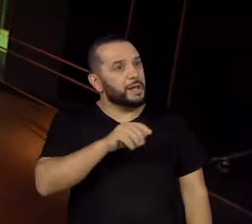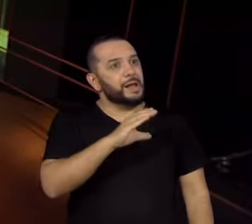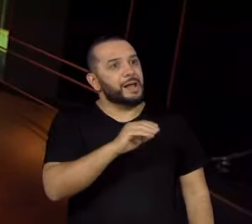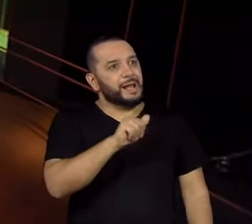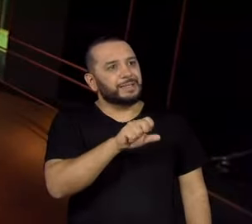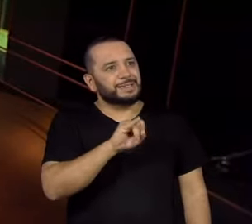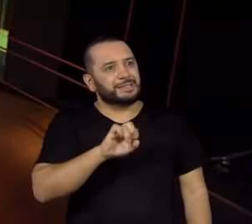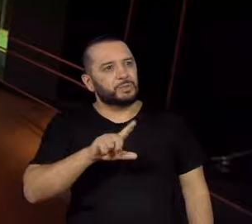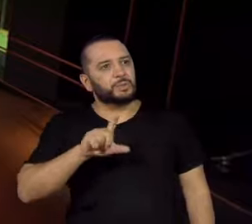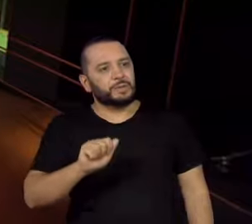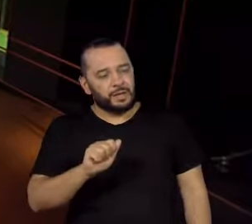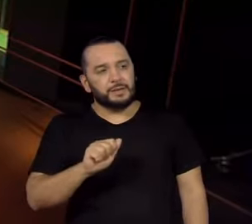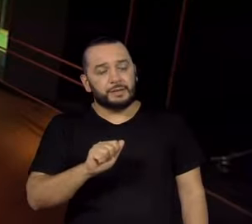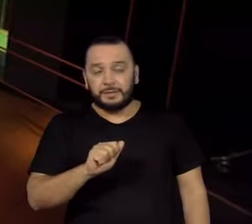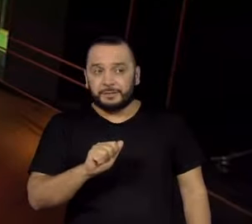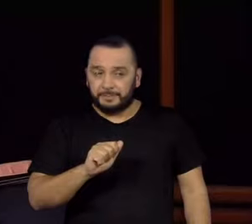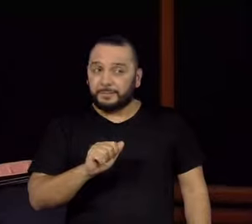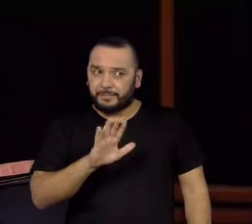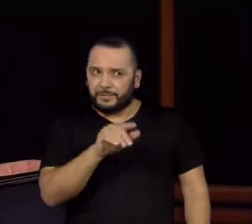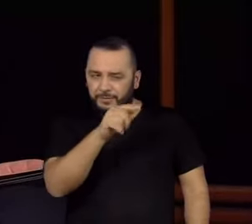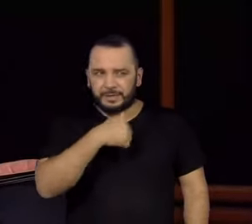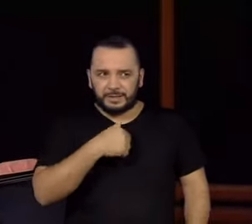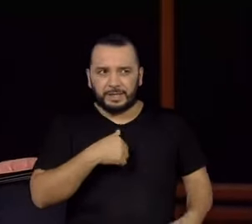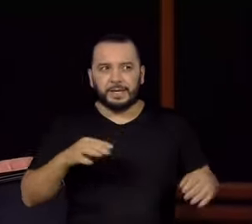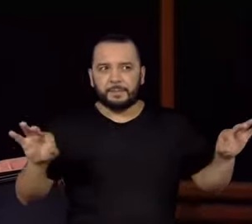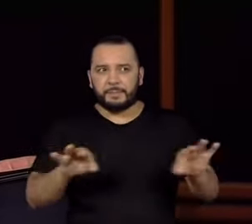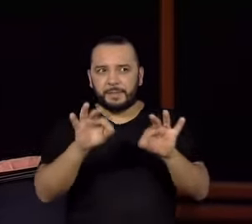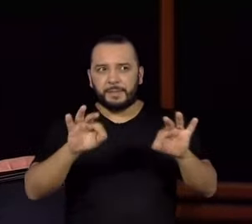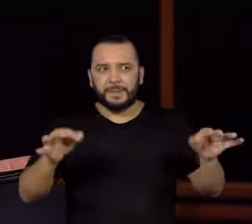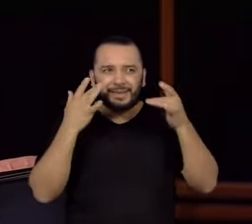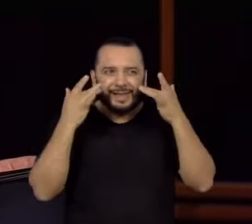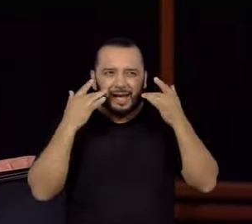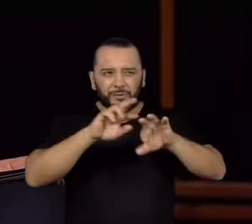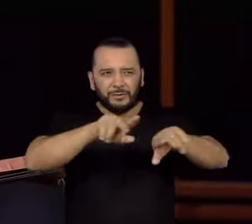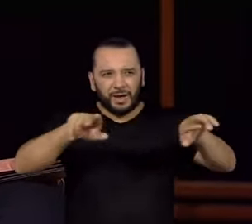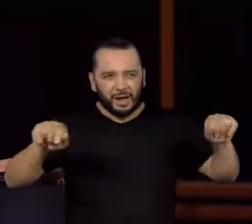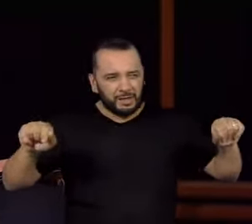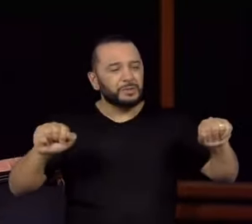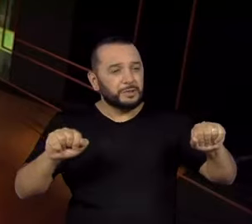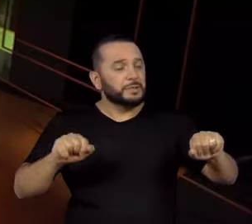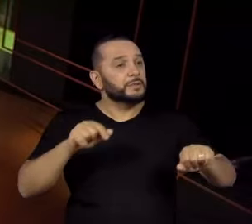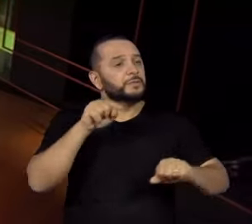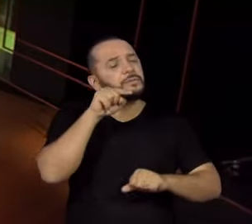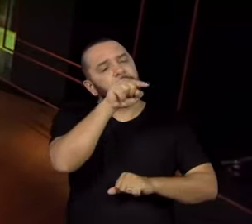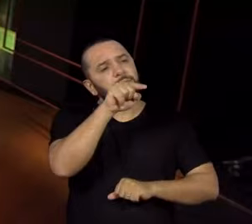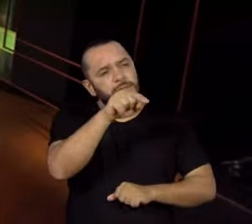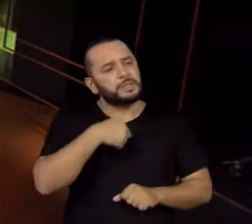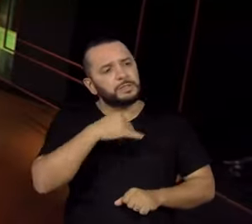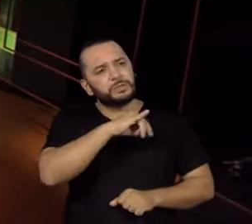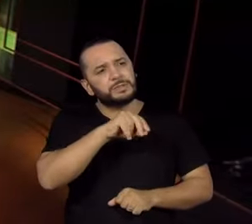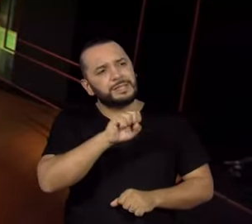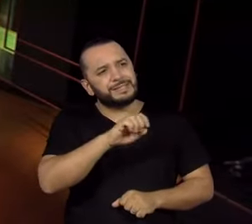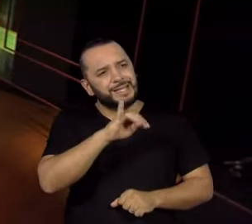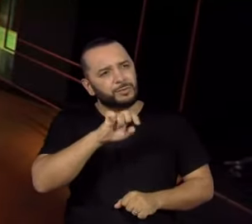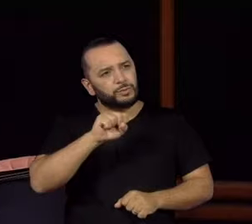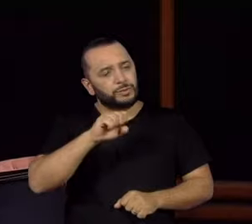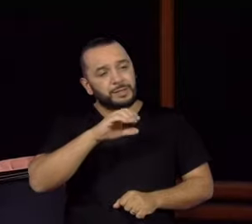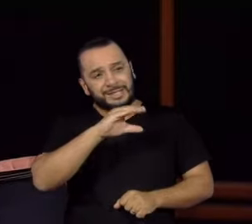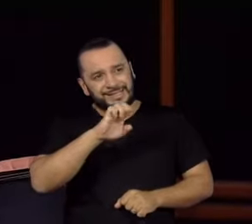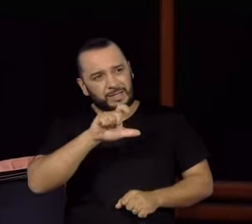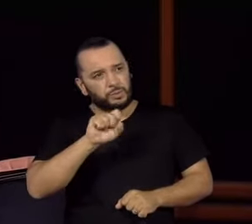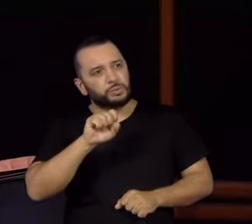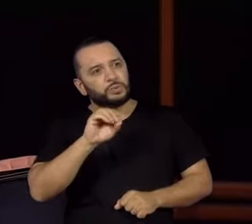né? Você já compôs trilha para vários espetáculos teatrais, inclusive do Zé Celso Martinez Correia. Então me diga, a música